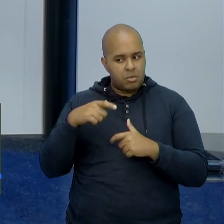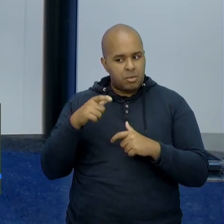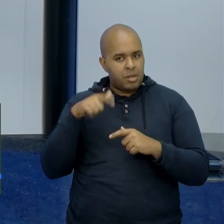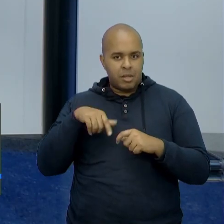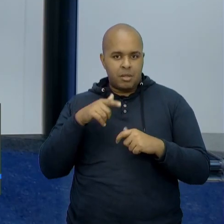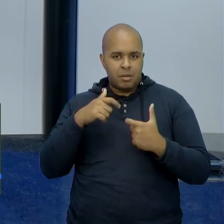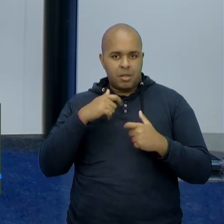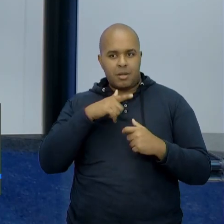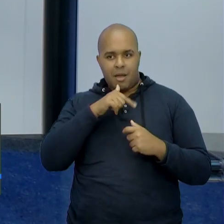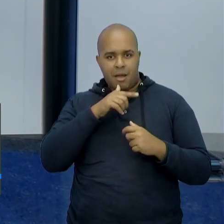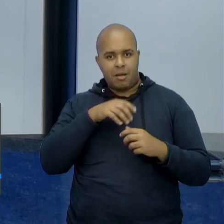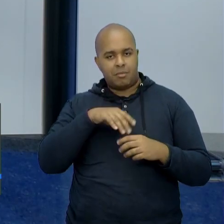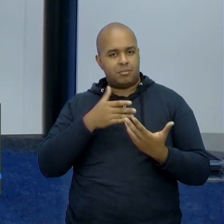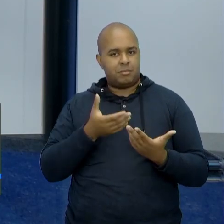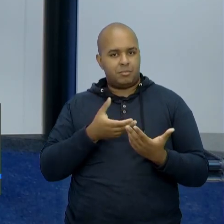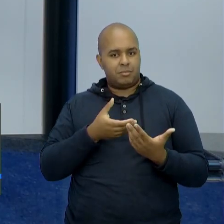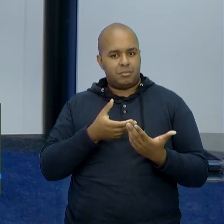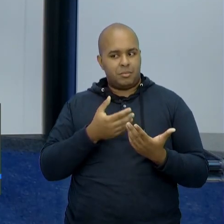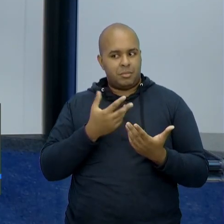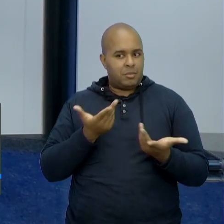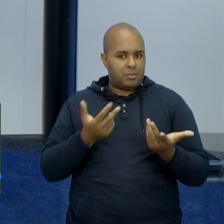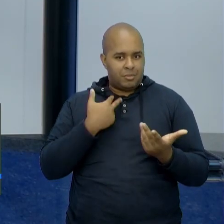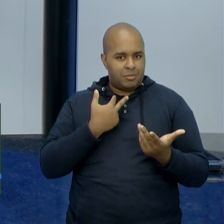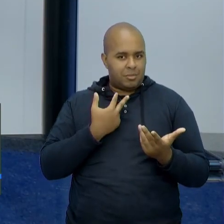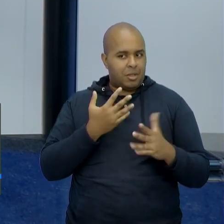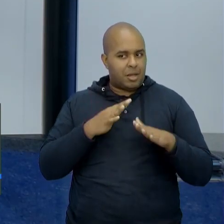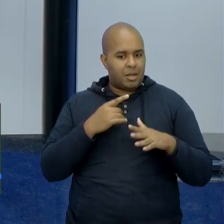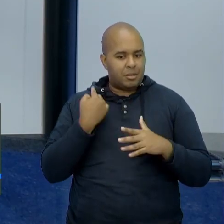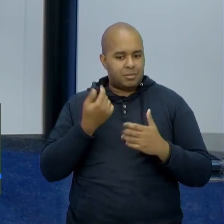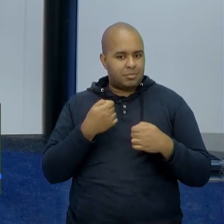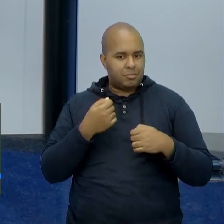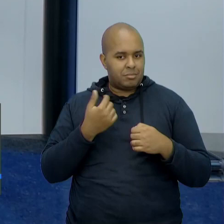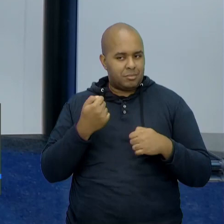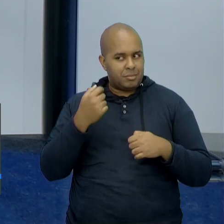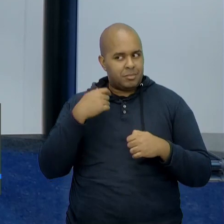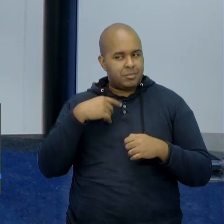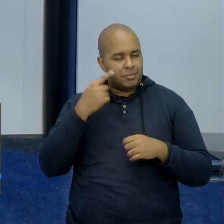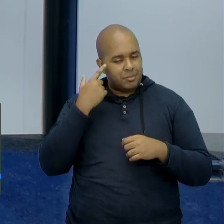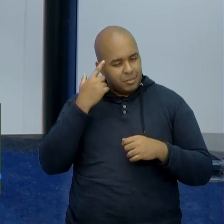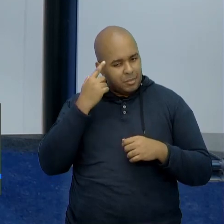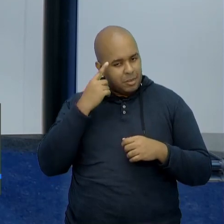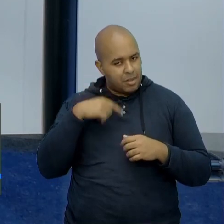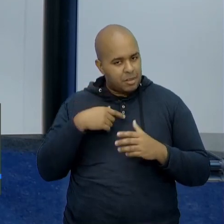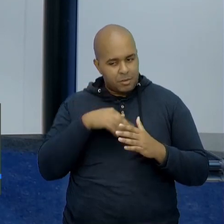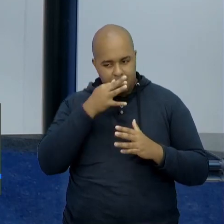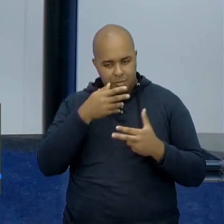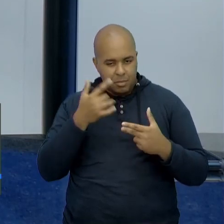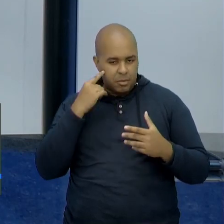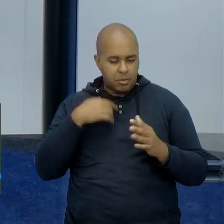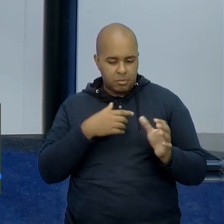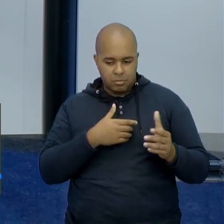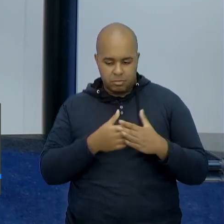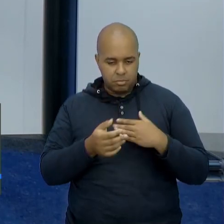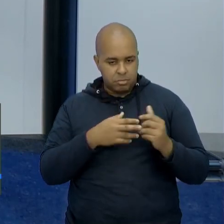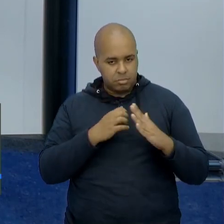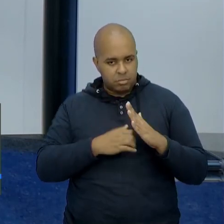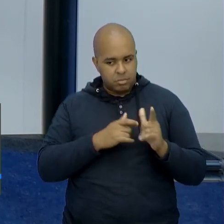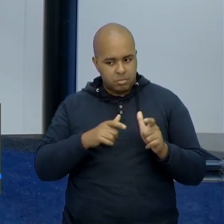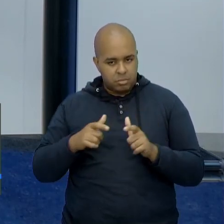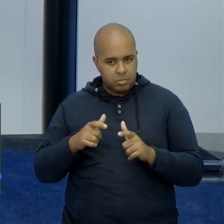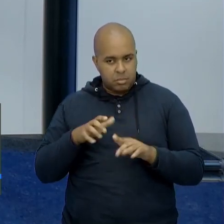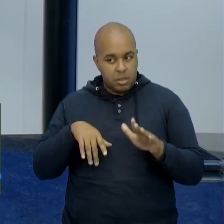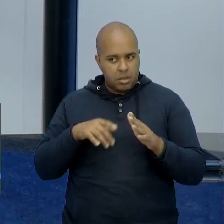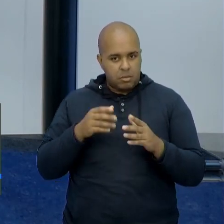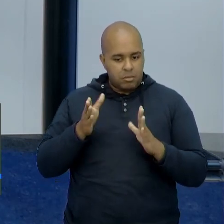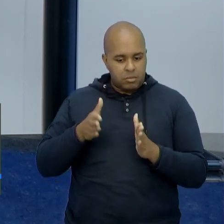bebem água. Então não pode, a gente precisa prever essas plantas de qualquer empresa, tal,